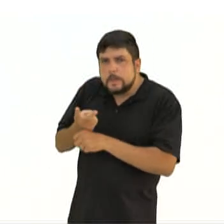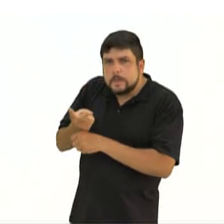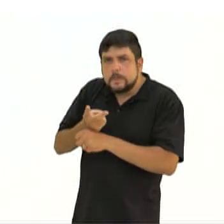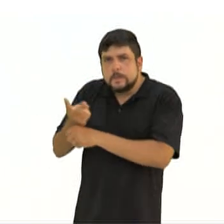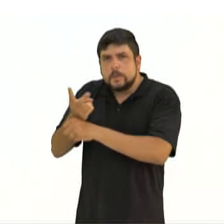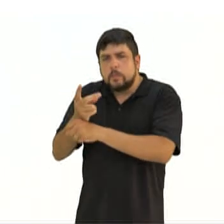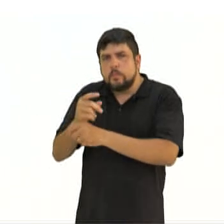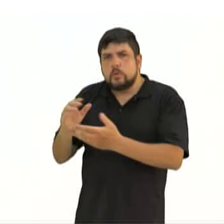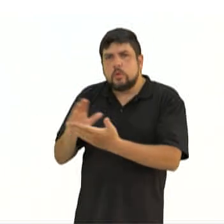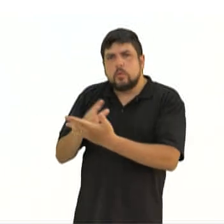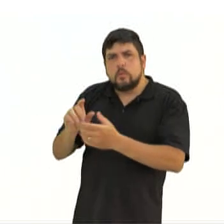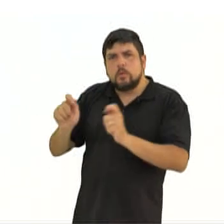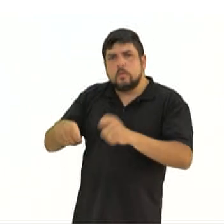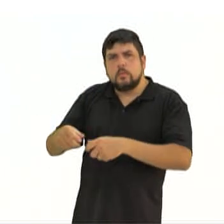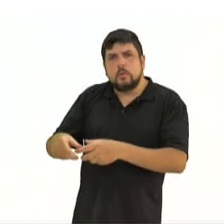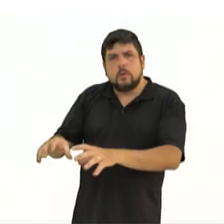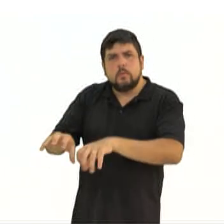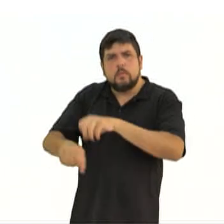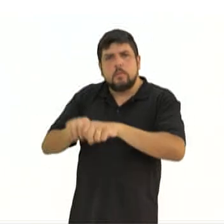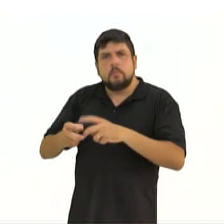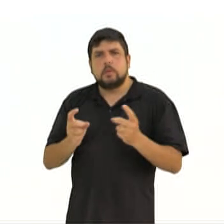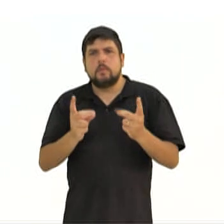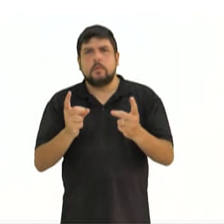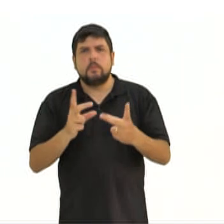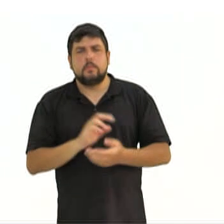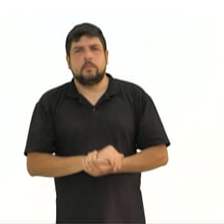possa tornar um tipo de renda para eles.